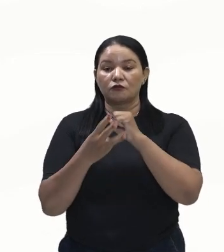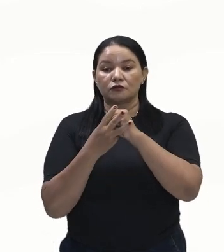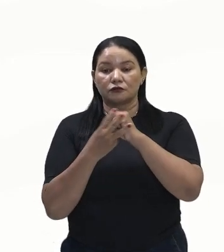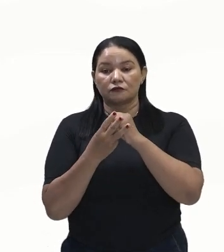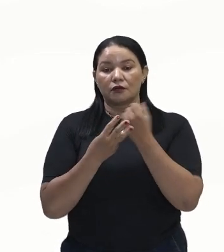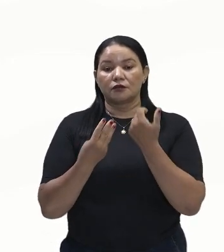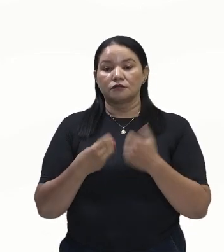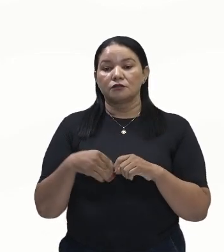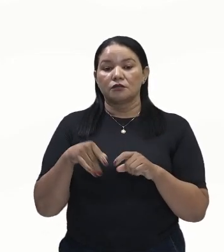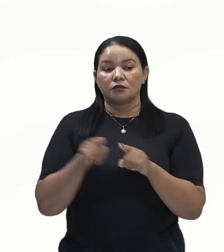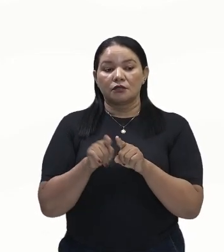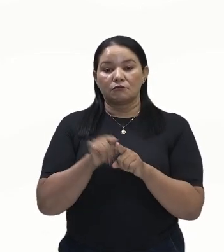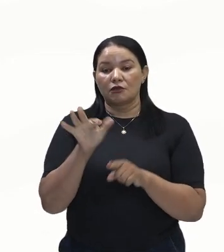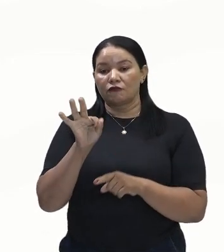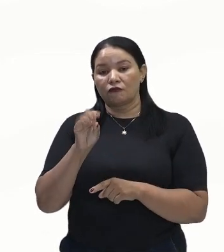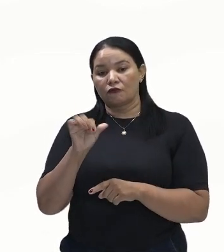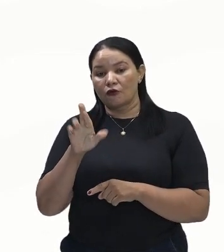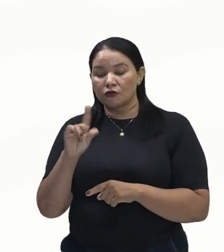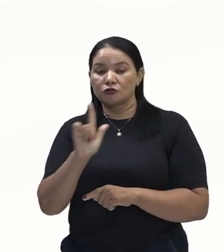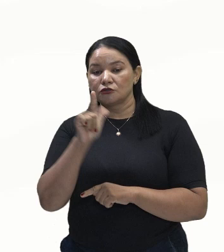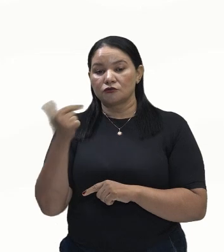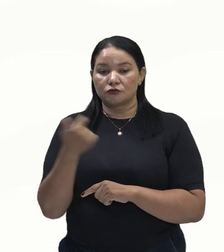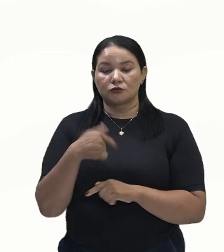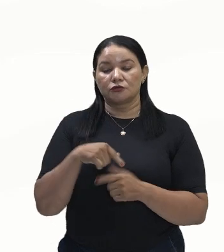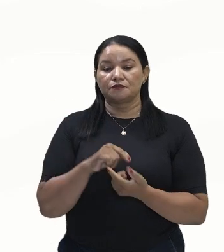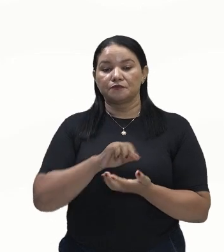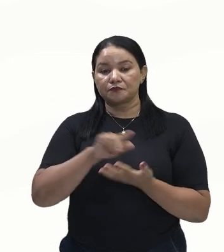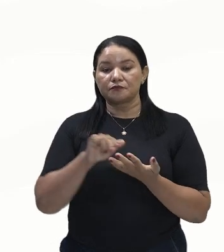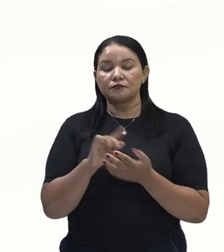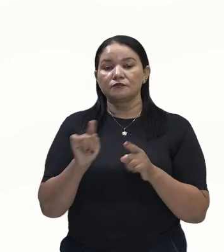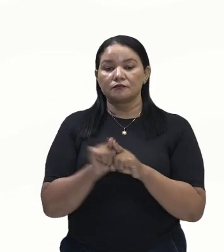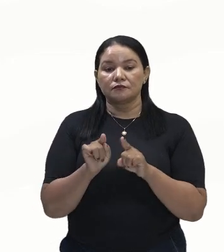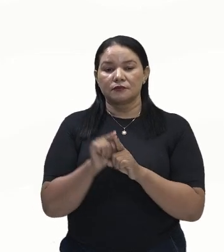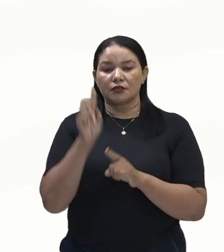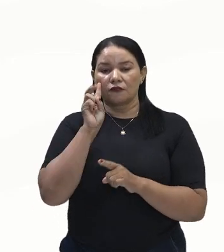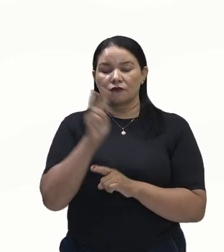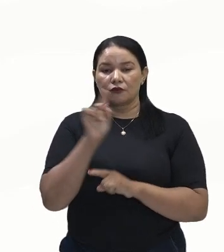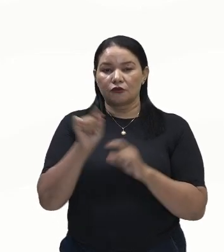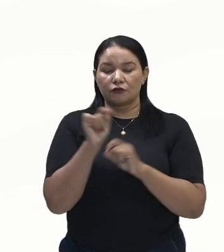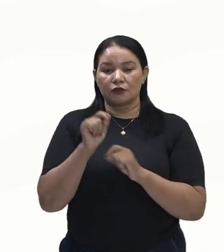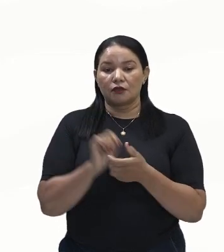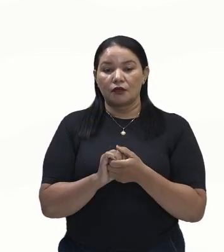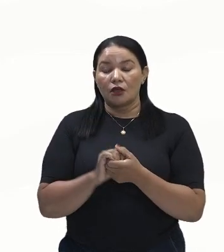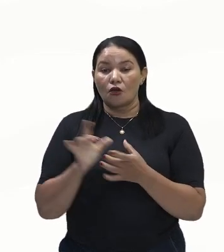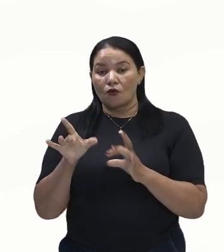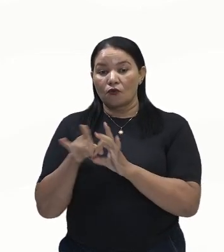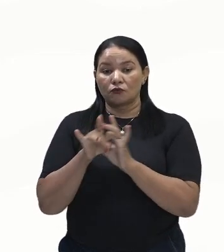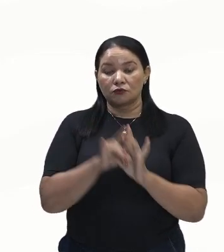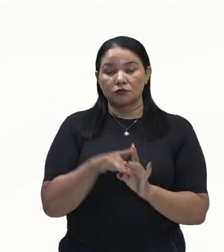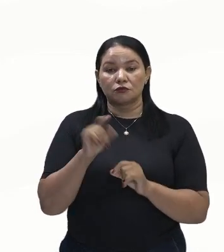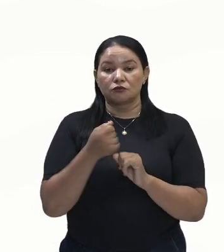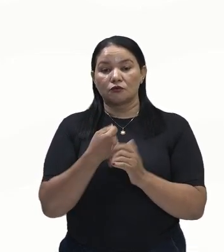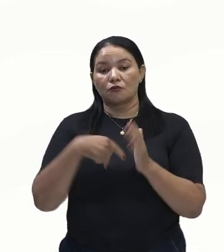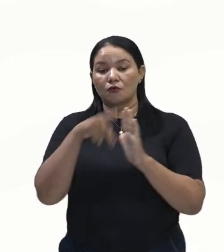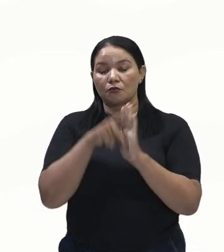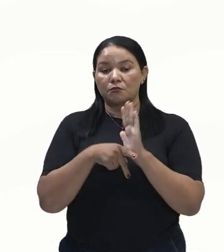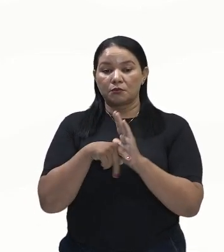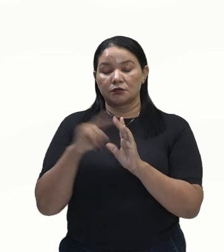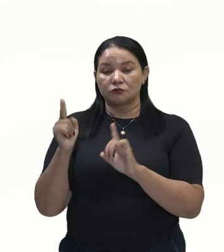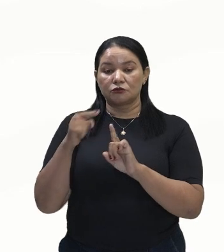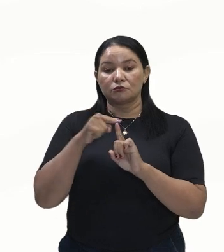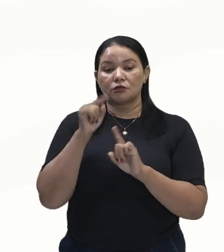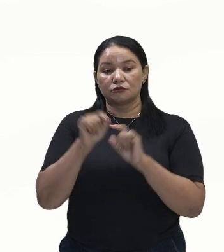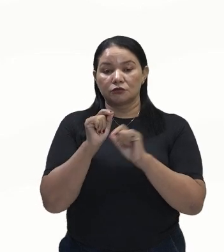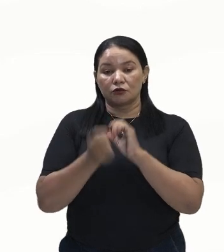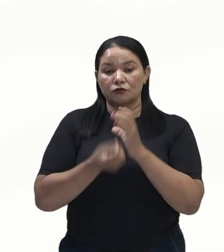Ford e a General Motors, certo? Vamos observar também, nesse contexto do plano de metas de JK, a construção